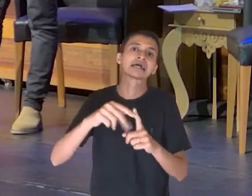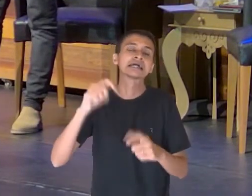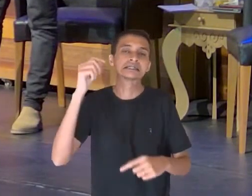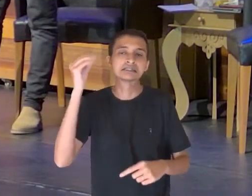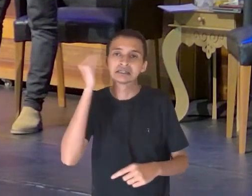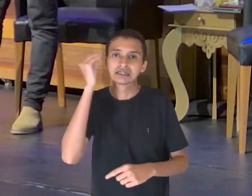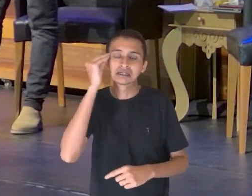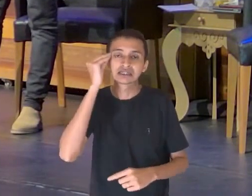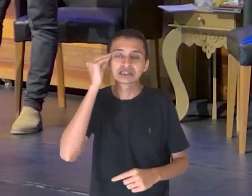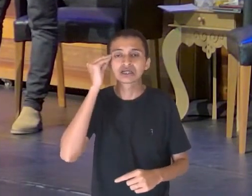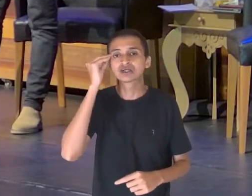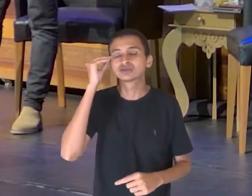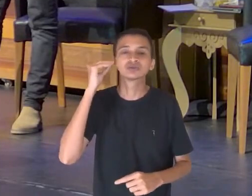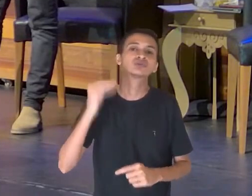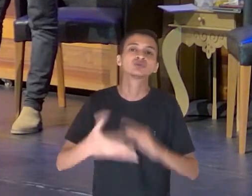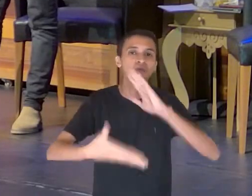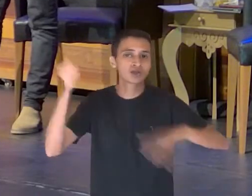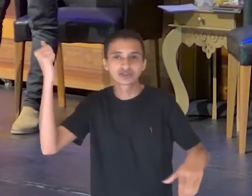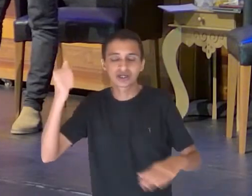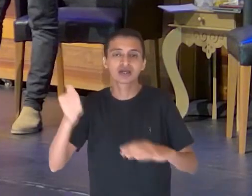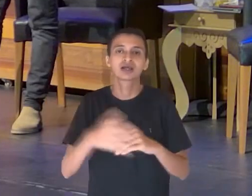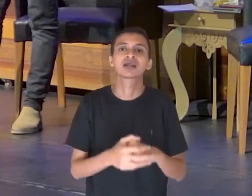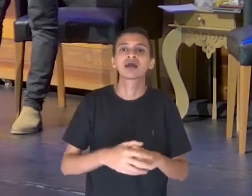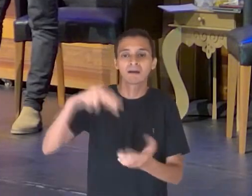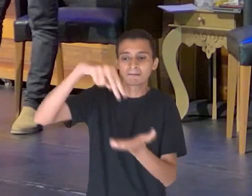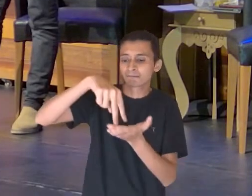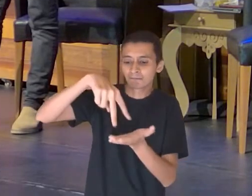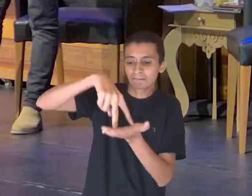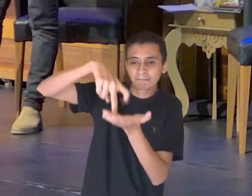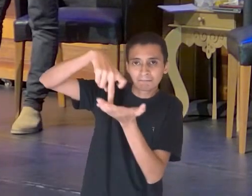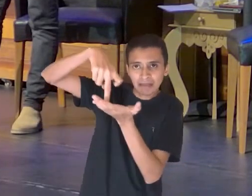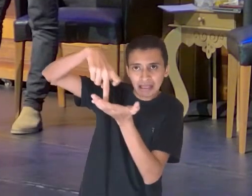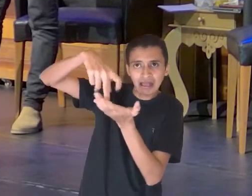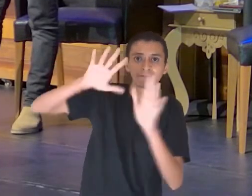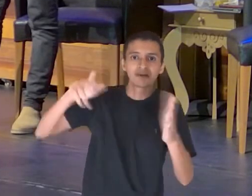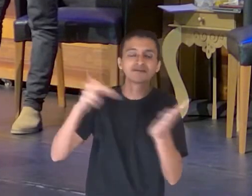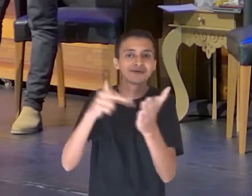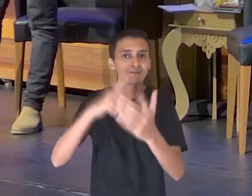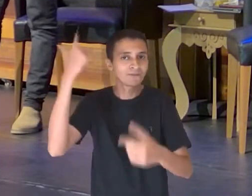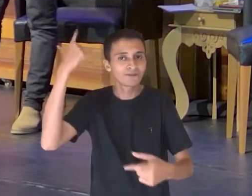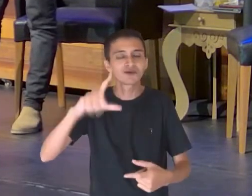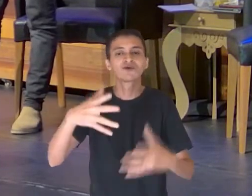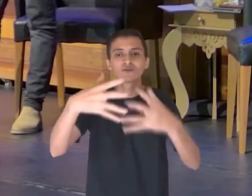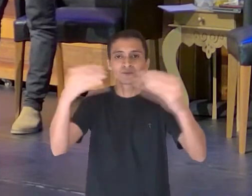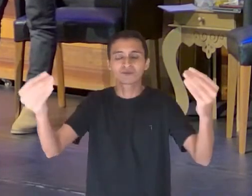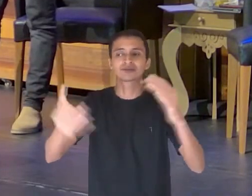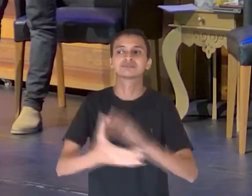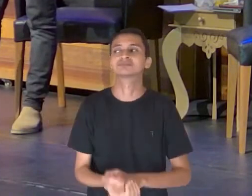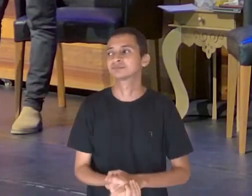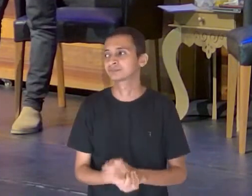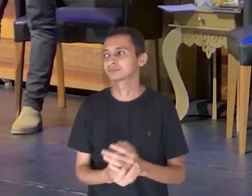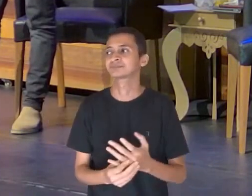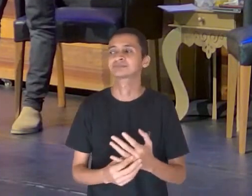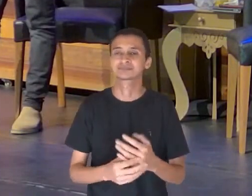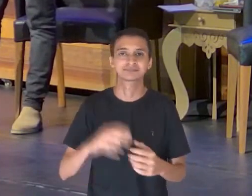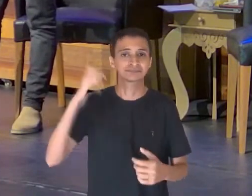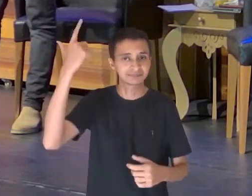perna de novo. Cadê a perna? Está aí, né? Então fica em pé para mostrar a perna para a gente. Olha lá.